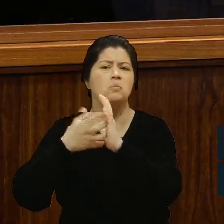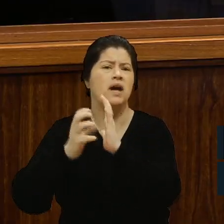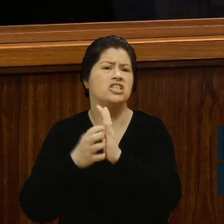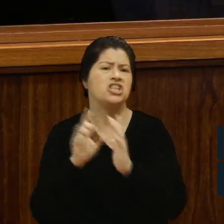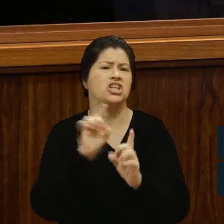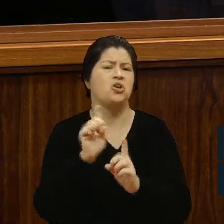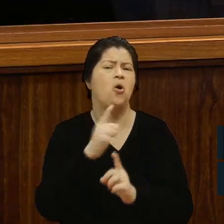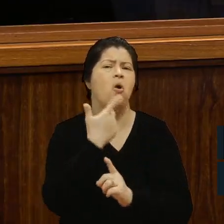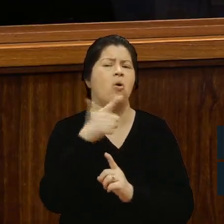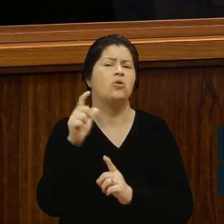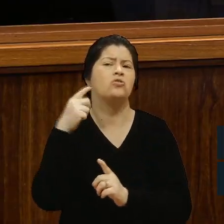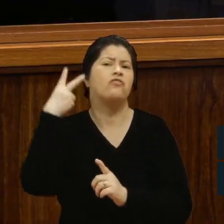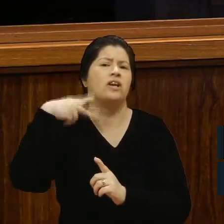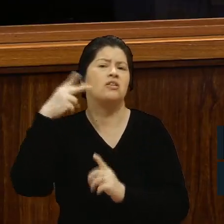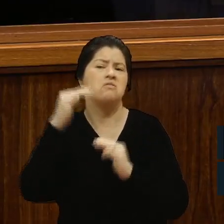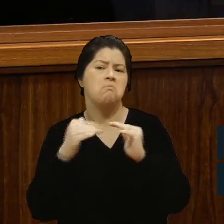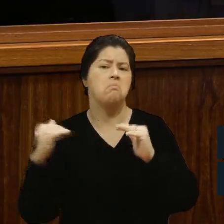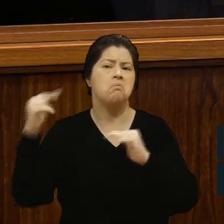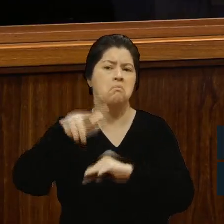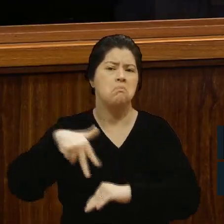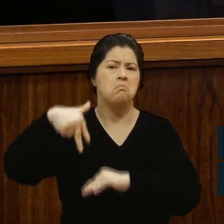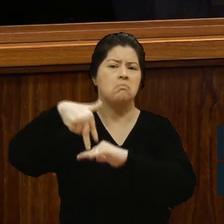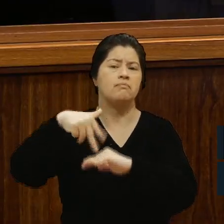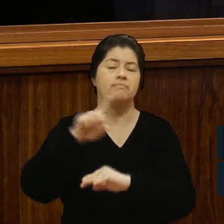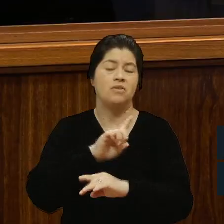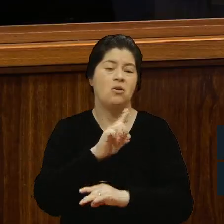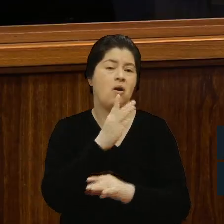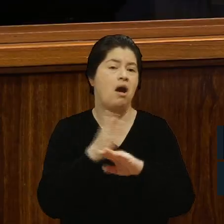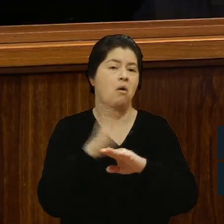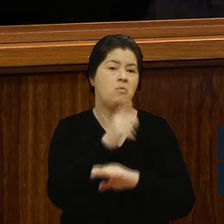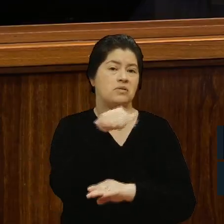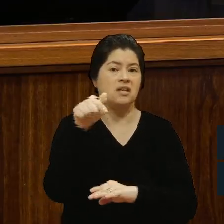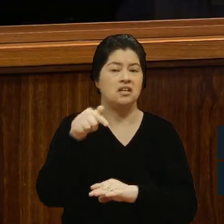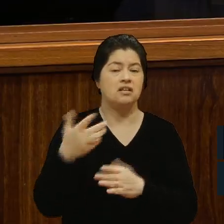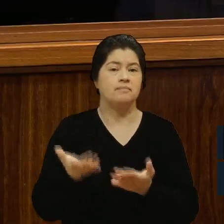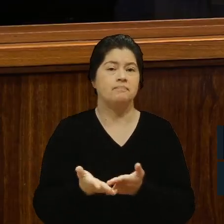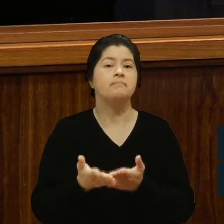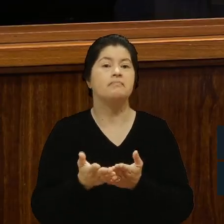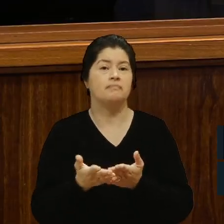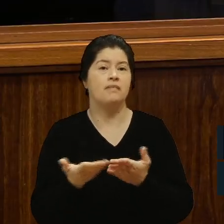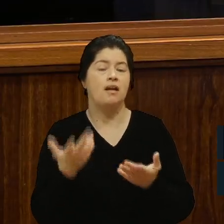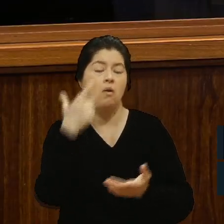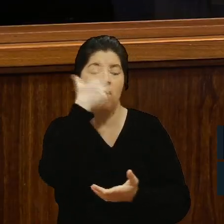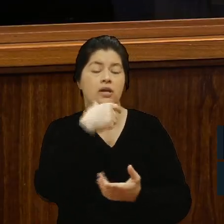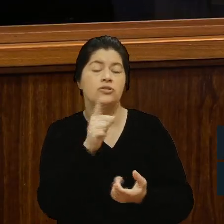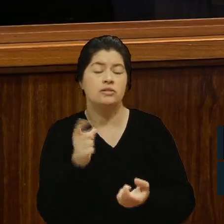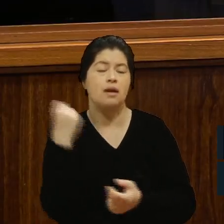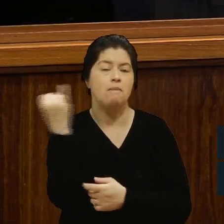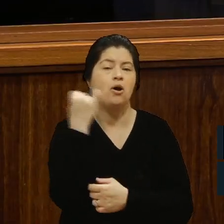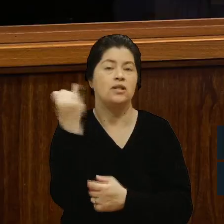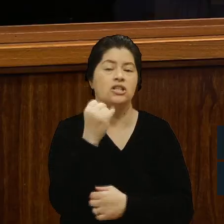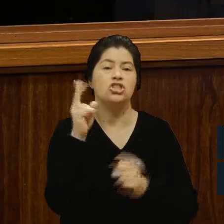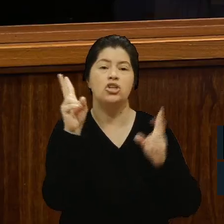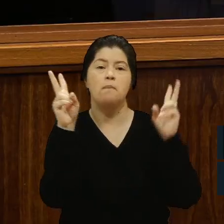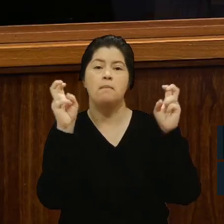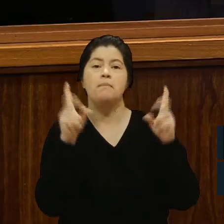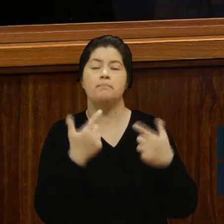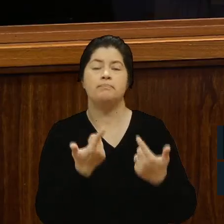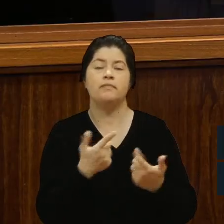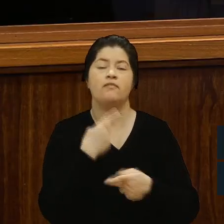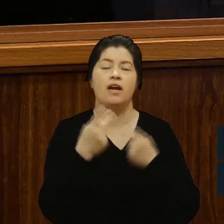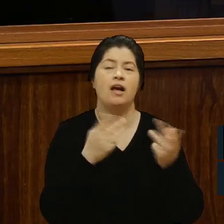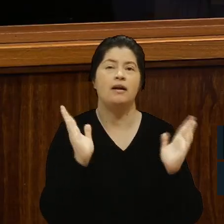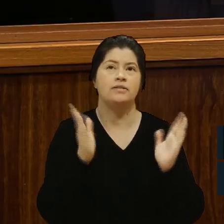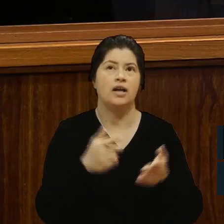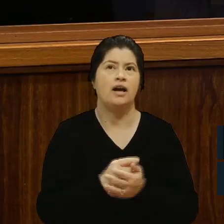outro vereador para crescer, como alguns aqui. Então, eu acho que isso é importante a gente frisar. Já tinha, né, vereador